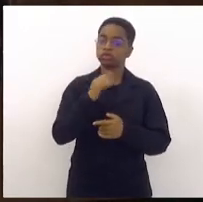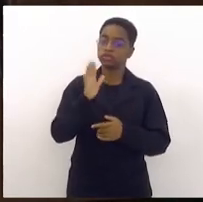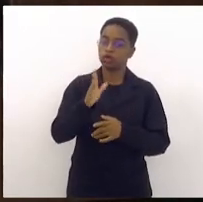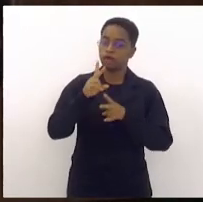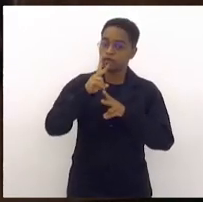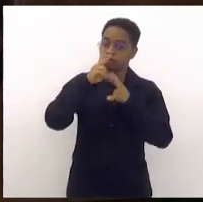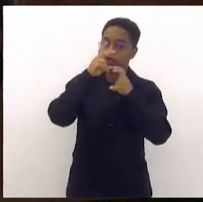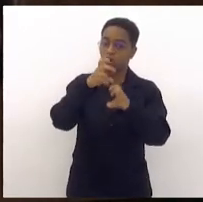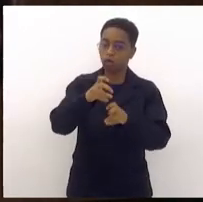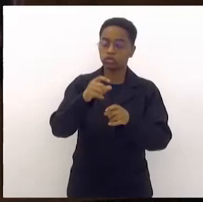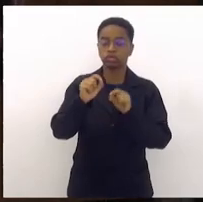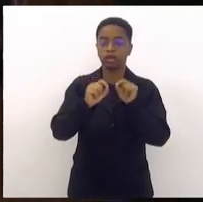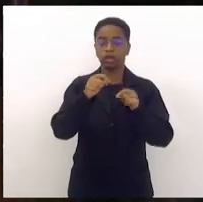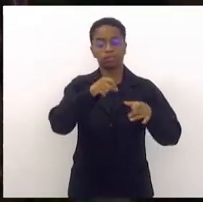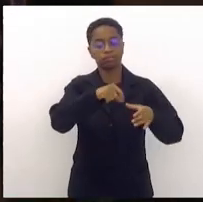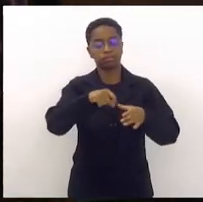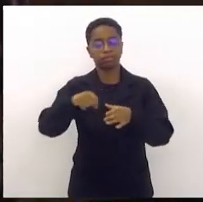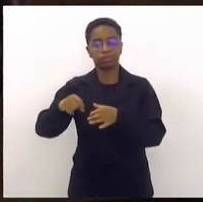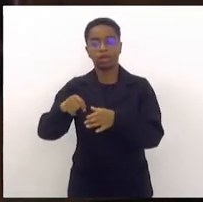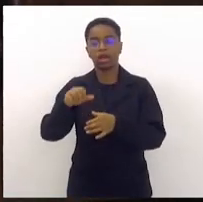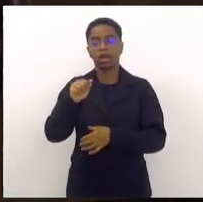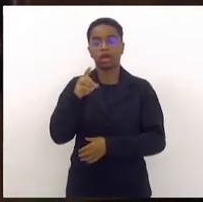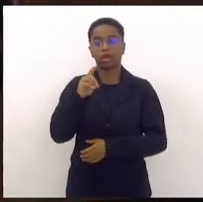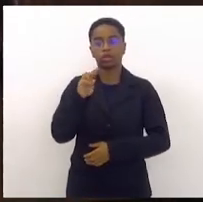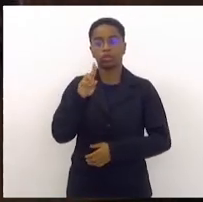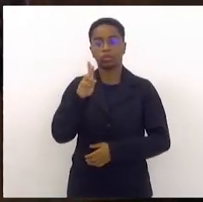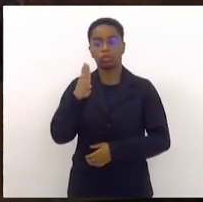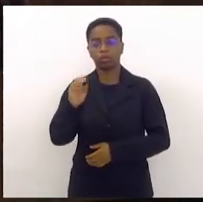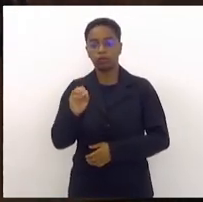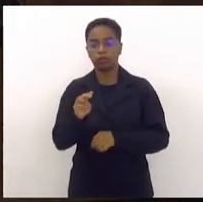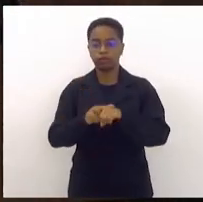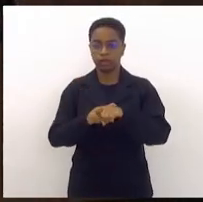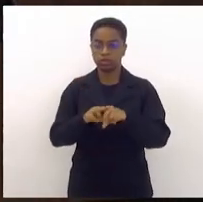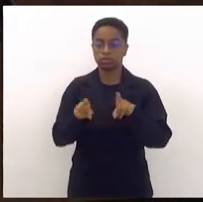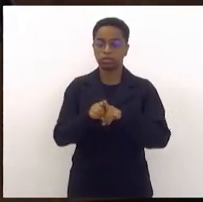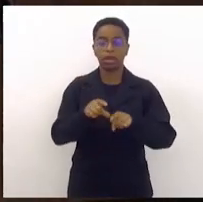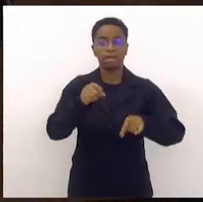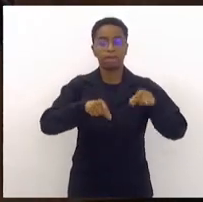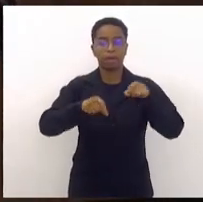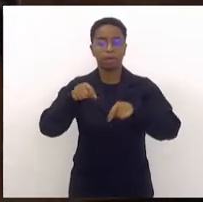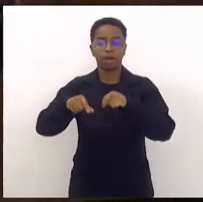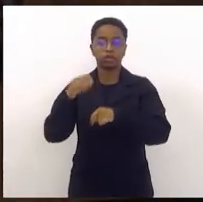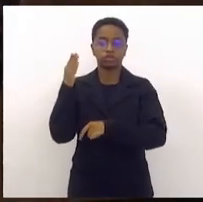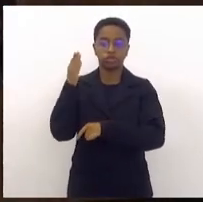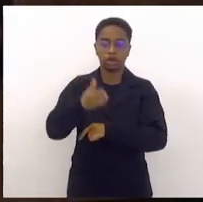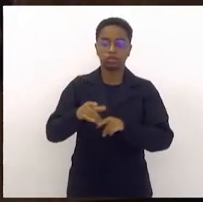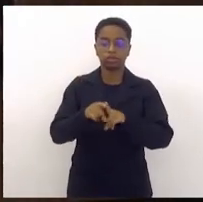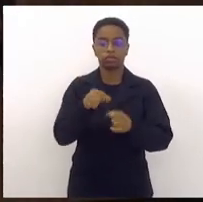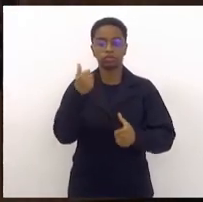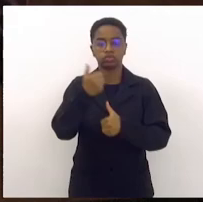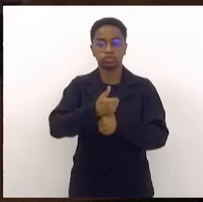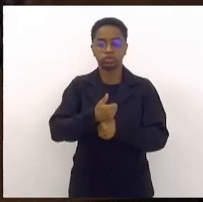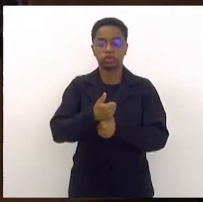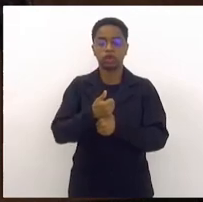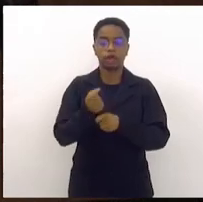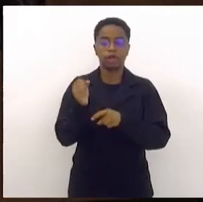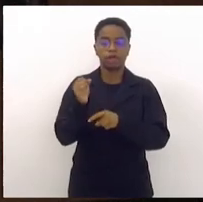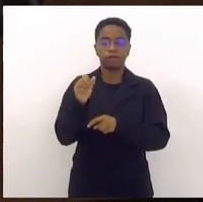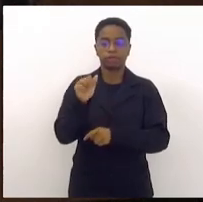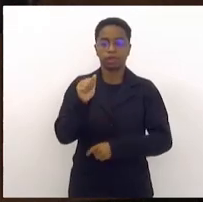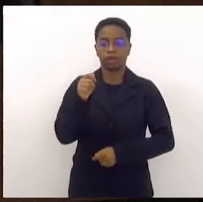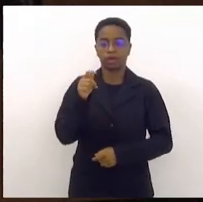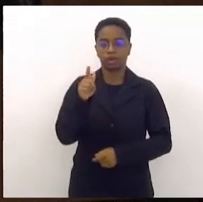na adubação verde, no plantio direto, na substituição de agrotóxicos.